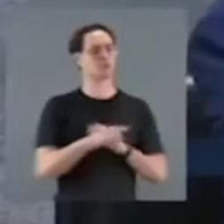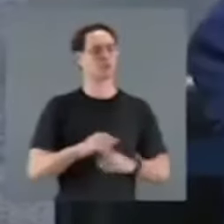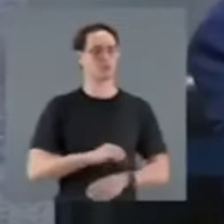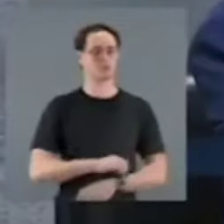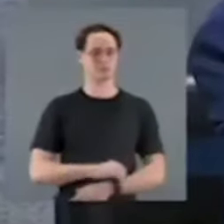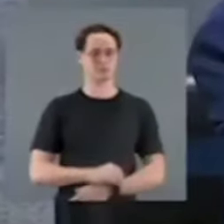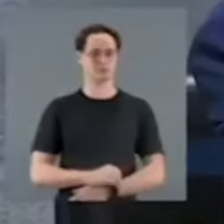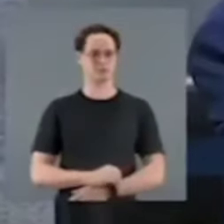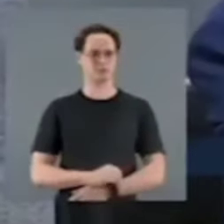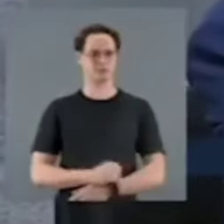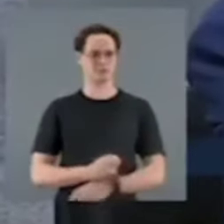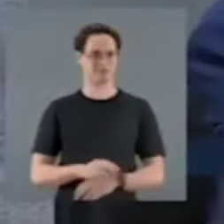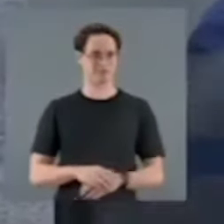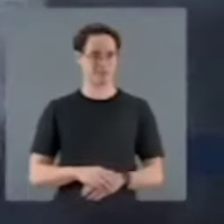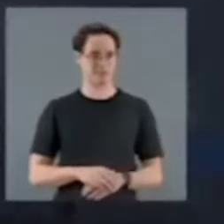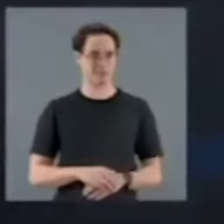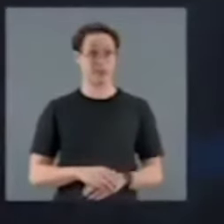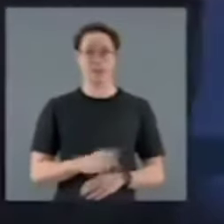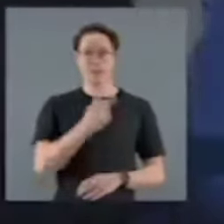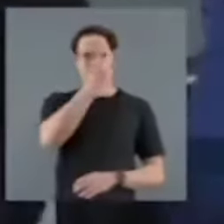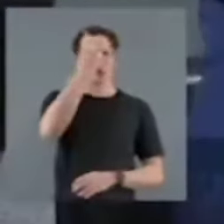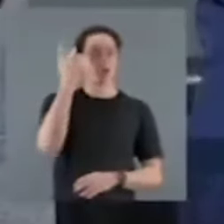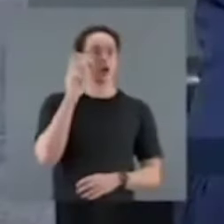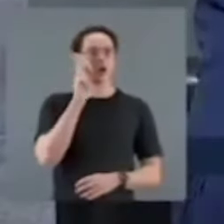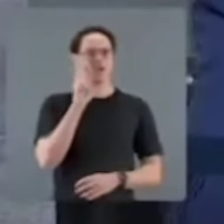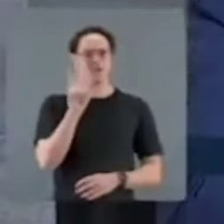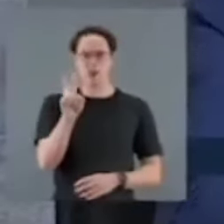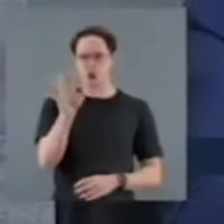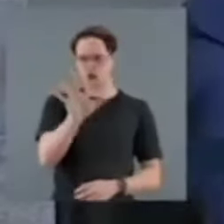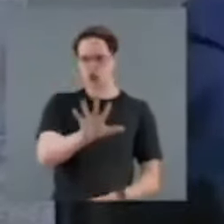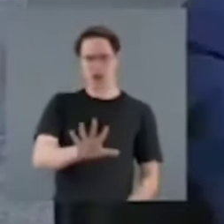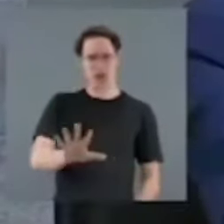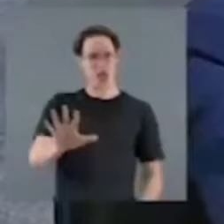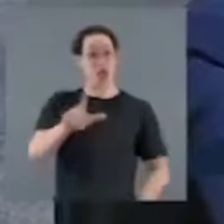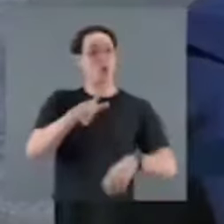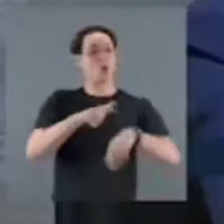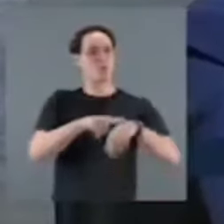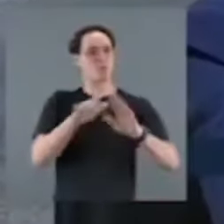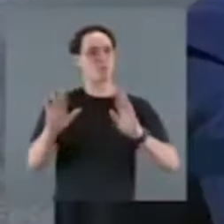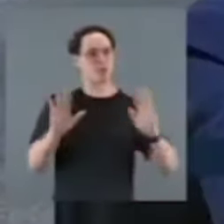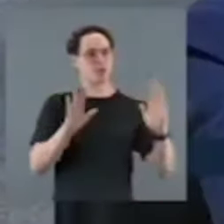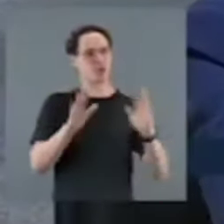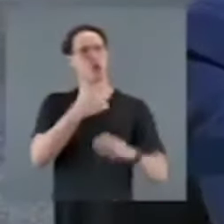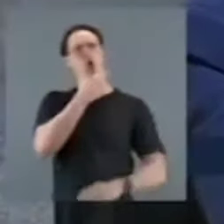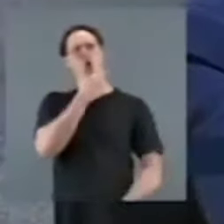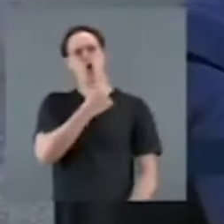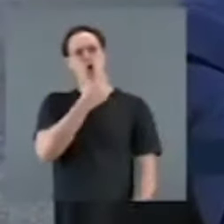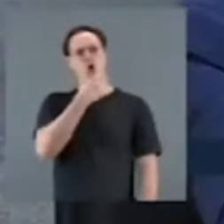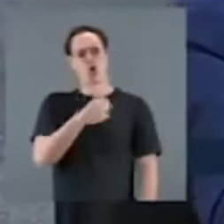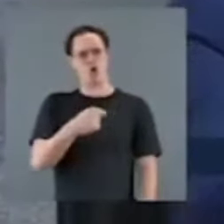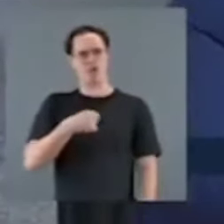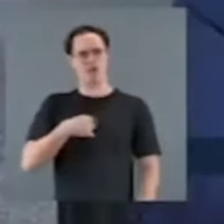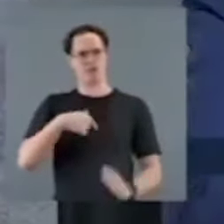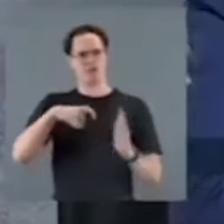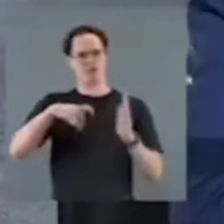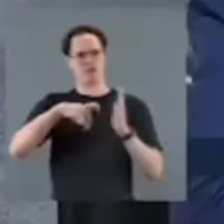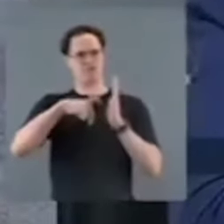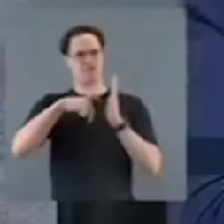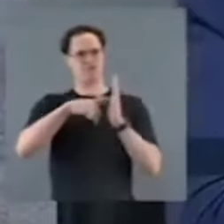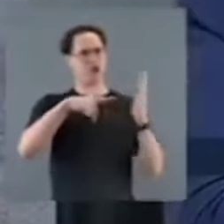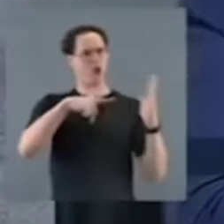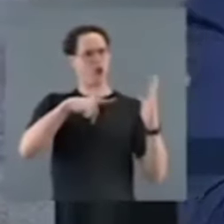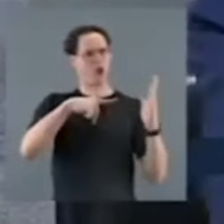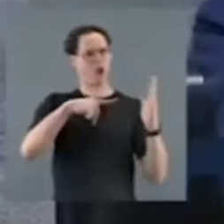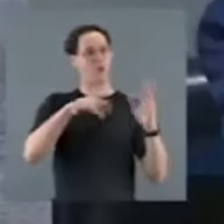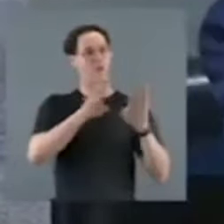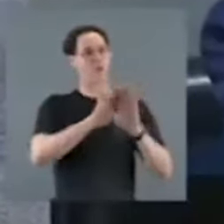A cena clássica que chamou a atenção de todos aqui é aquela cena da porta, onde você Sim. fotografa o agressor.